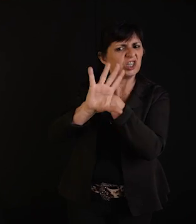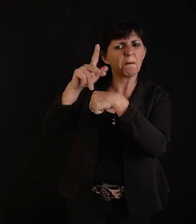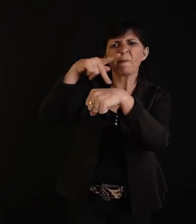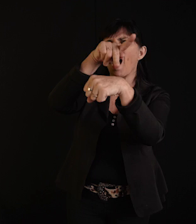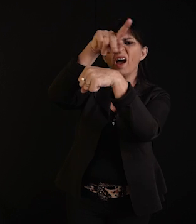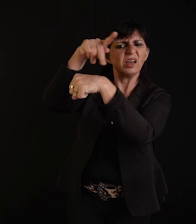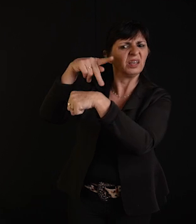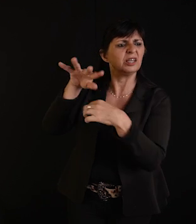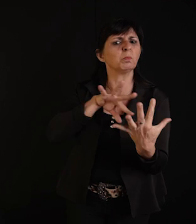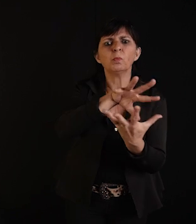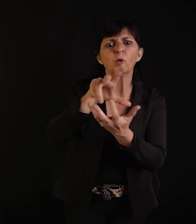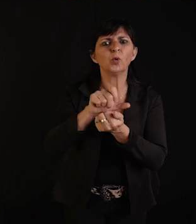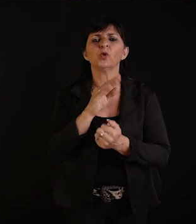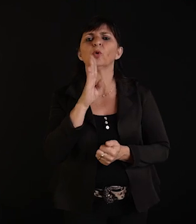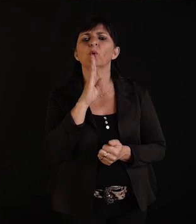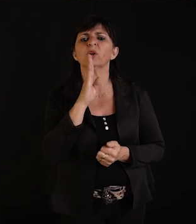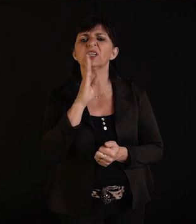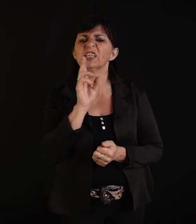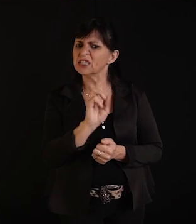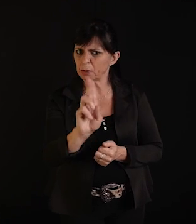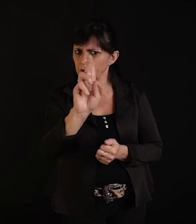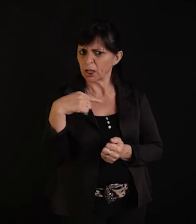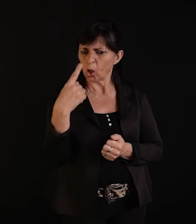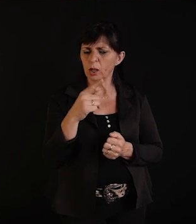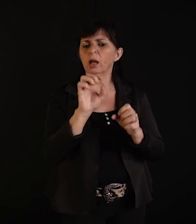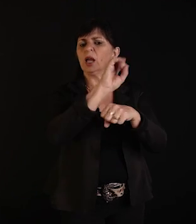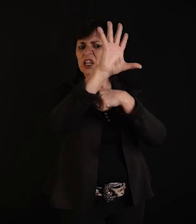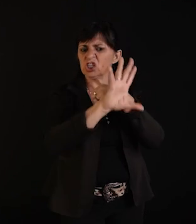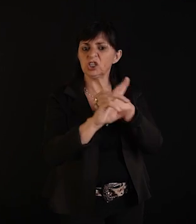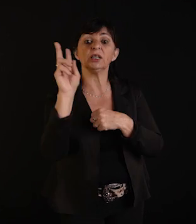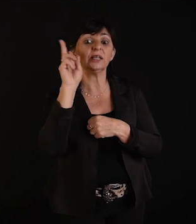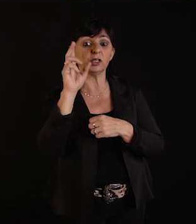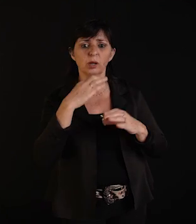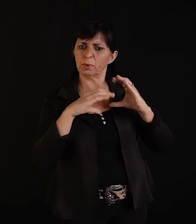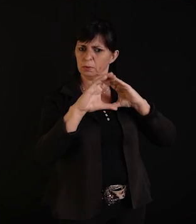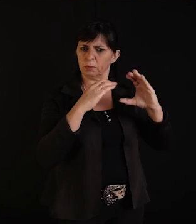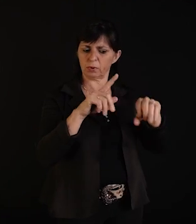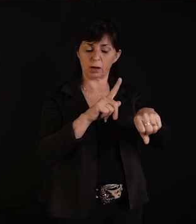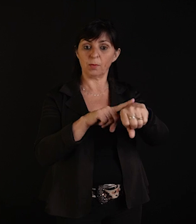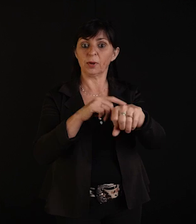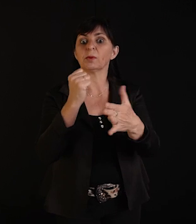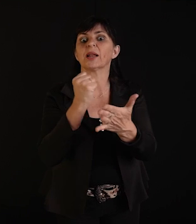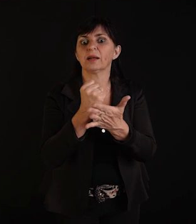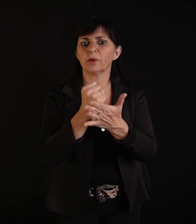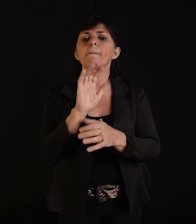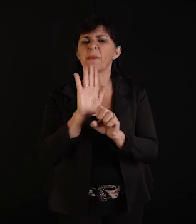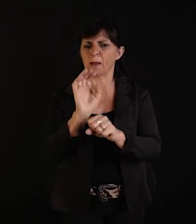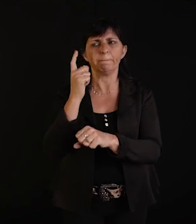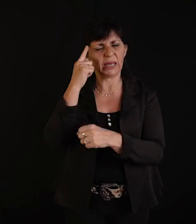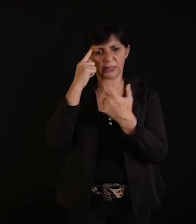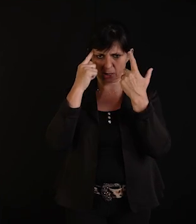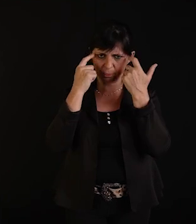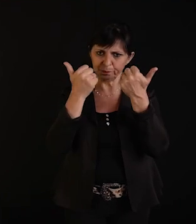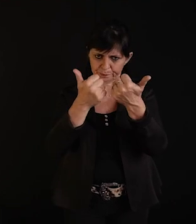todo mundo. Todas as vezes que a gente toca Erechim, História e Canto, são momentos marcantes. Mas lógico que se você for parar para pensar, eu digo que,